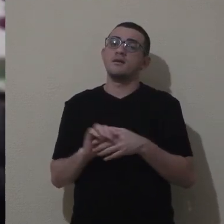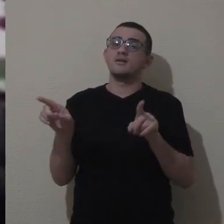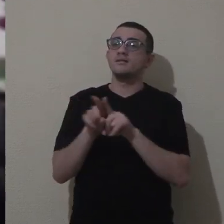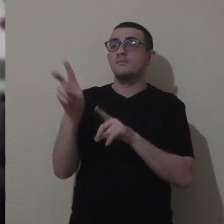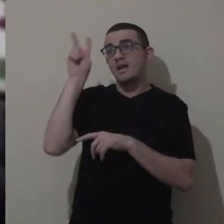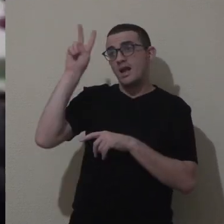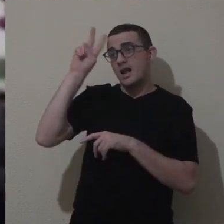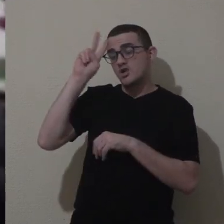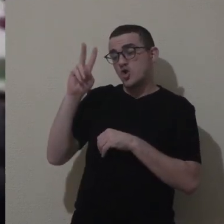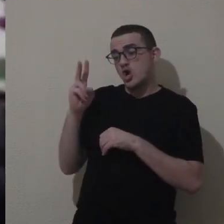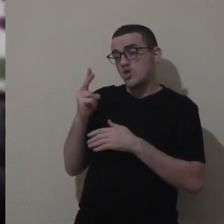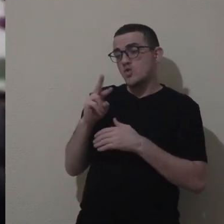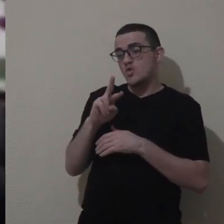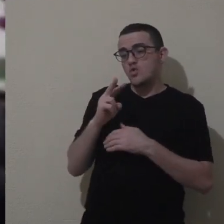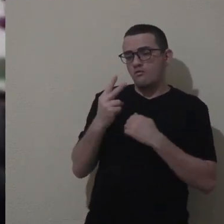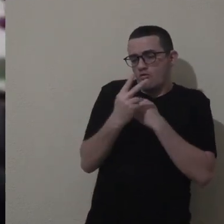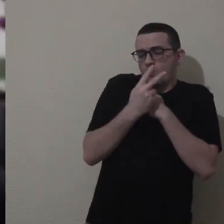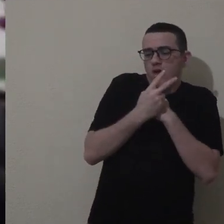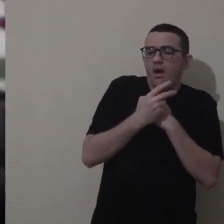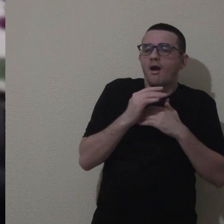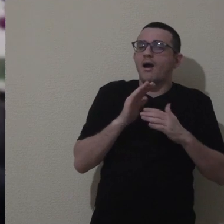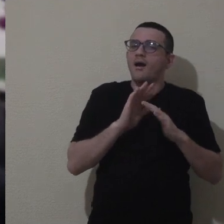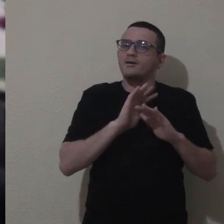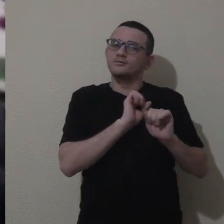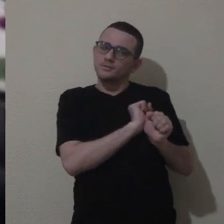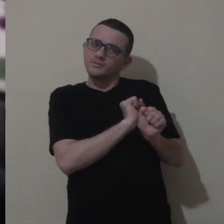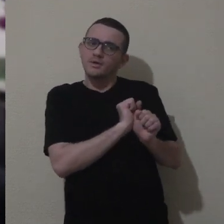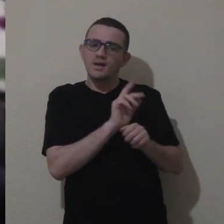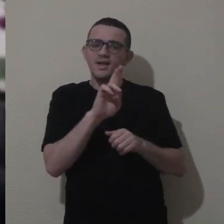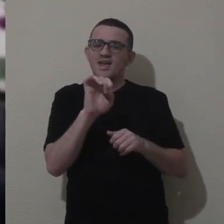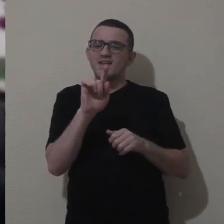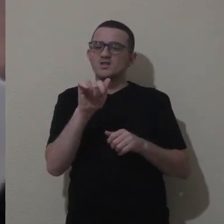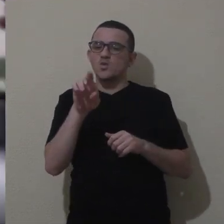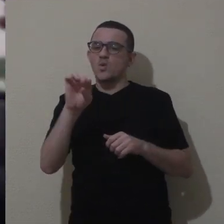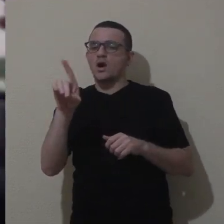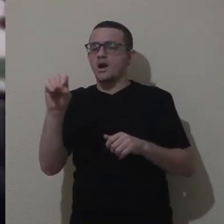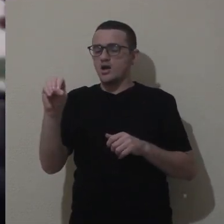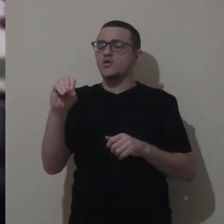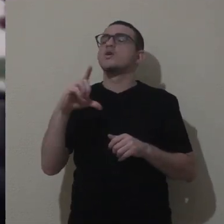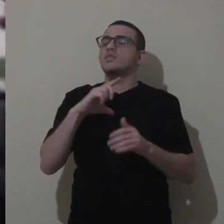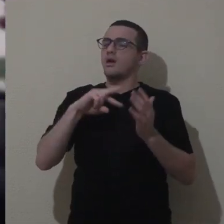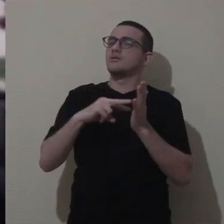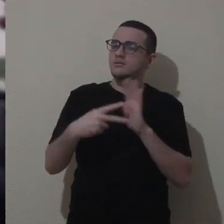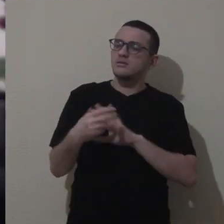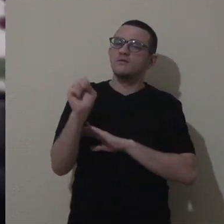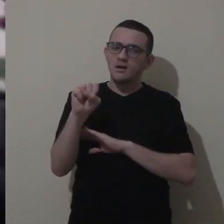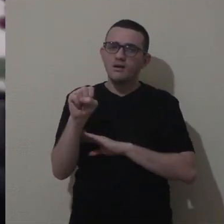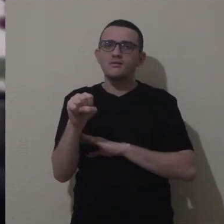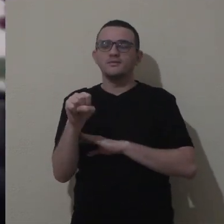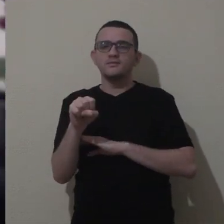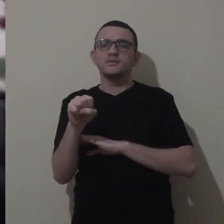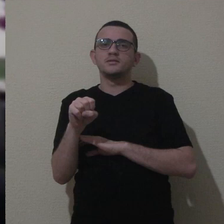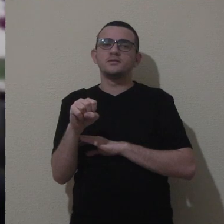aquela história do resguardo, né? dos antigos fazem um sentido,